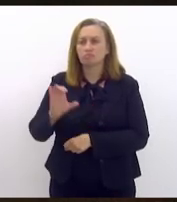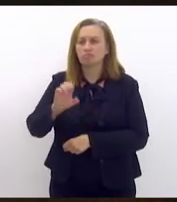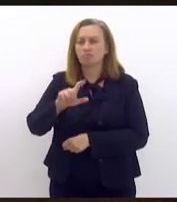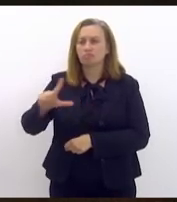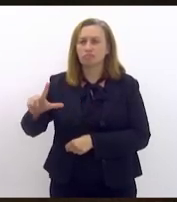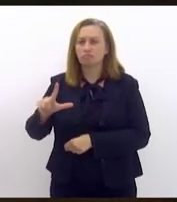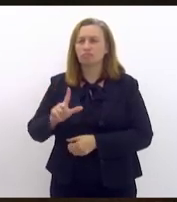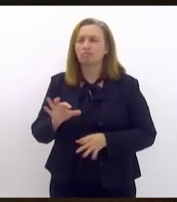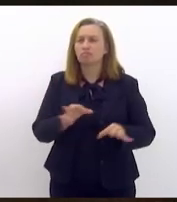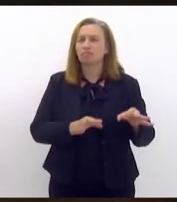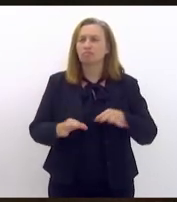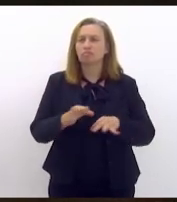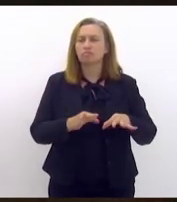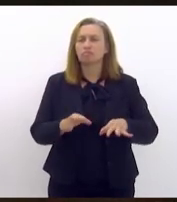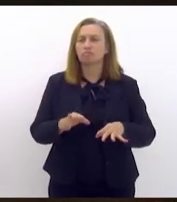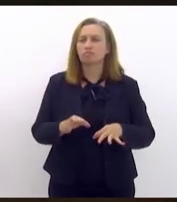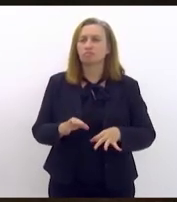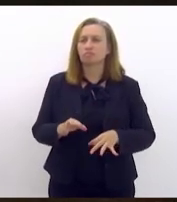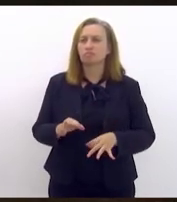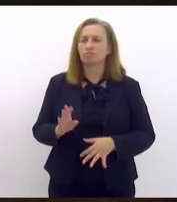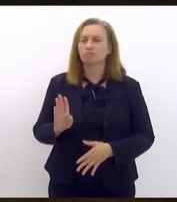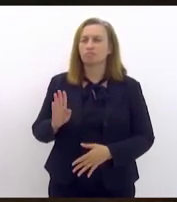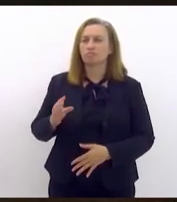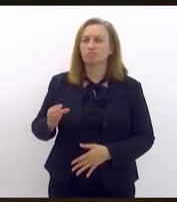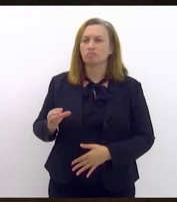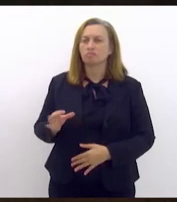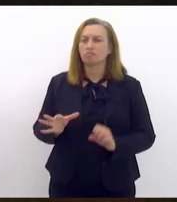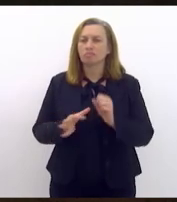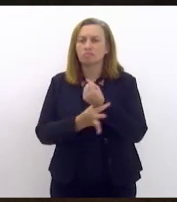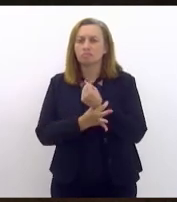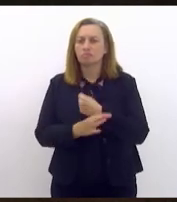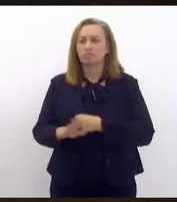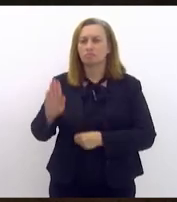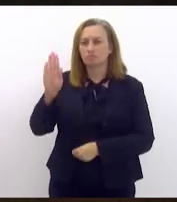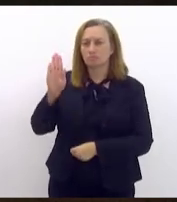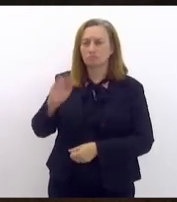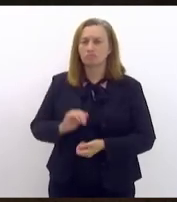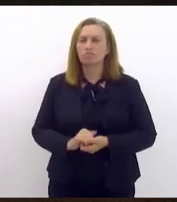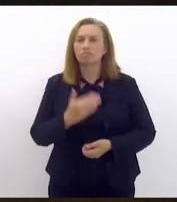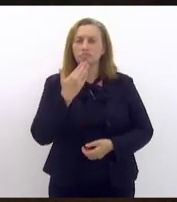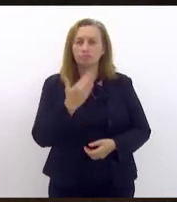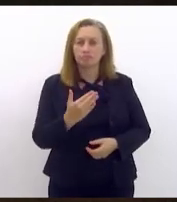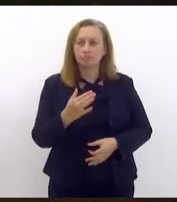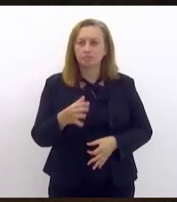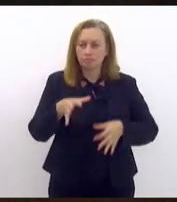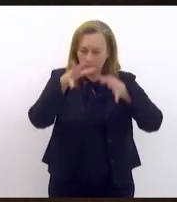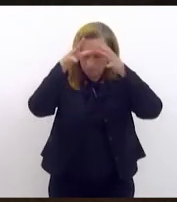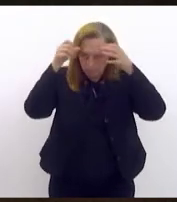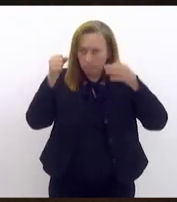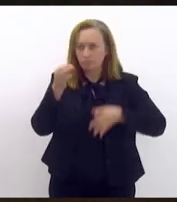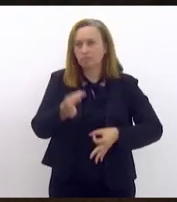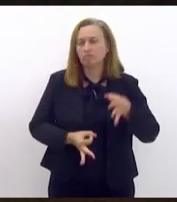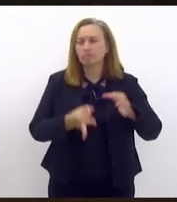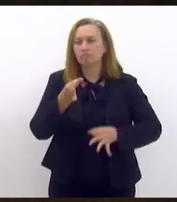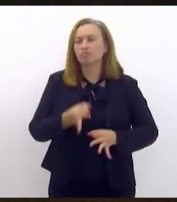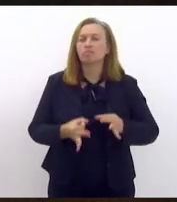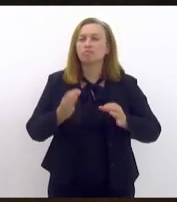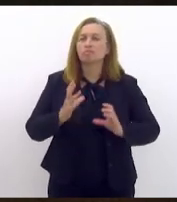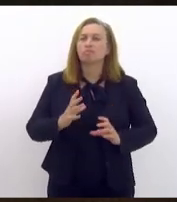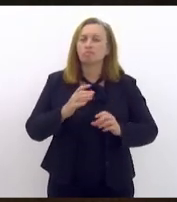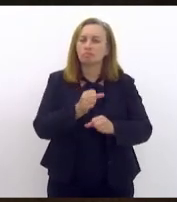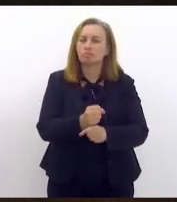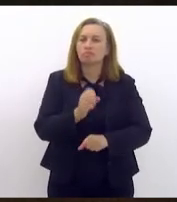programa presente, do Segurança Presente. Eu venho aqui fazer um apelo ao Tribunal de Contas do Estado para que